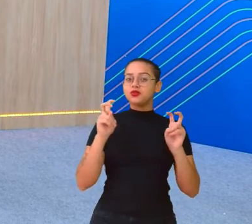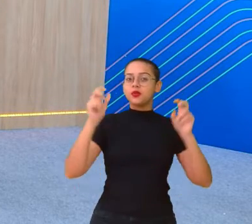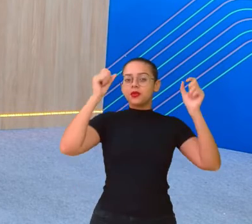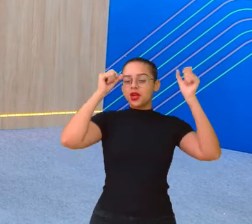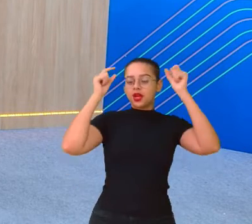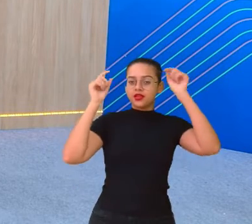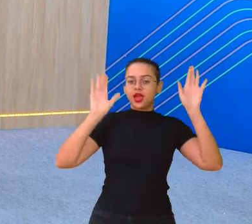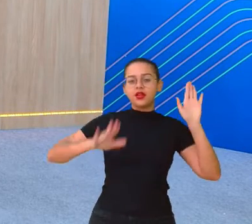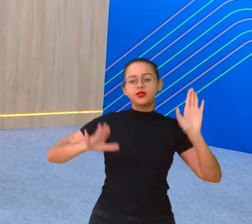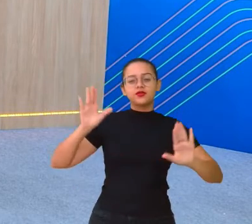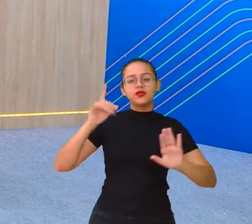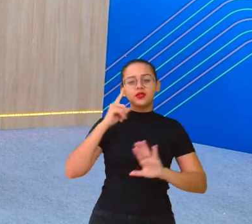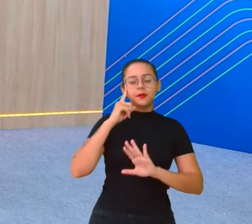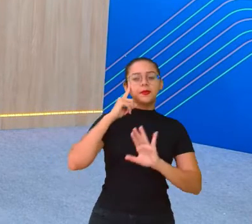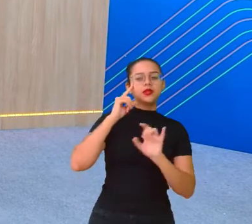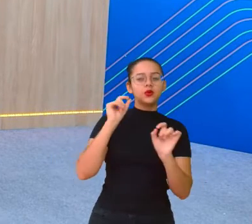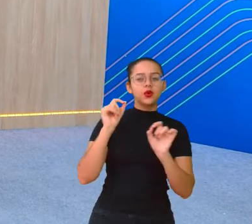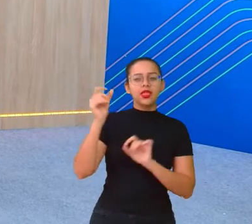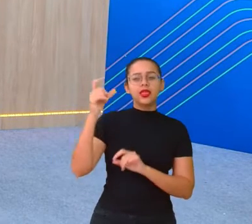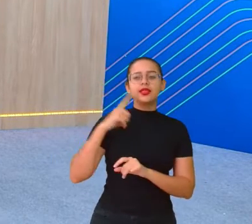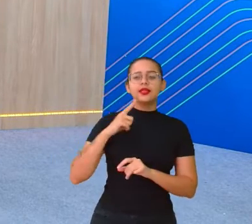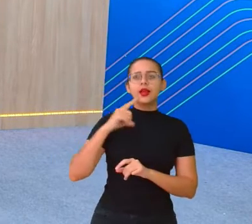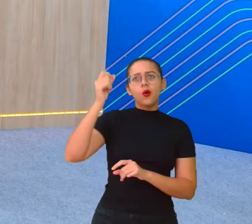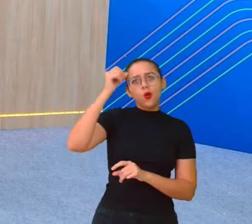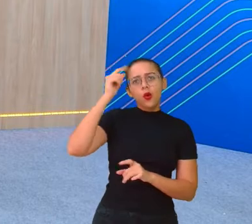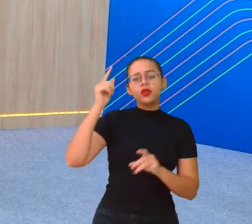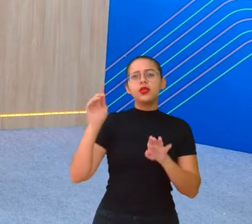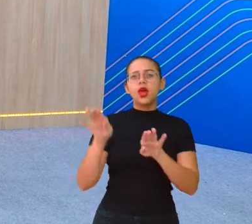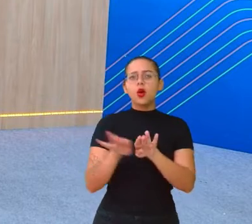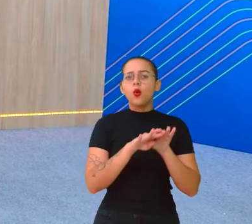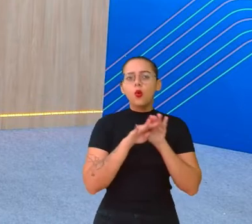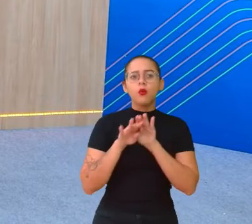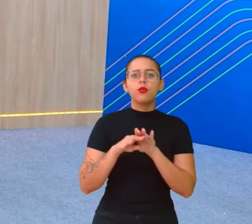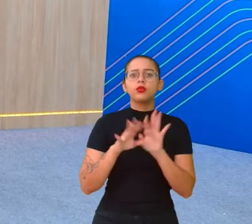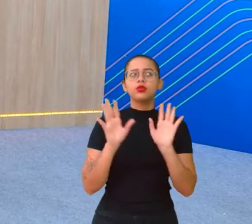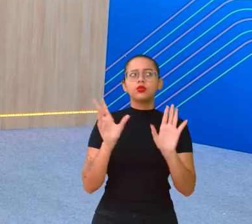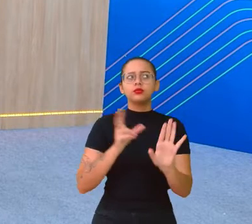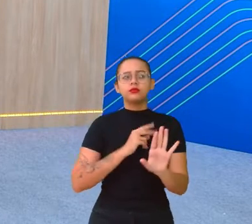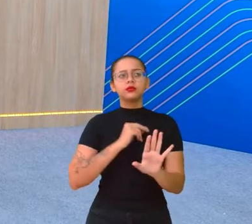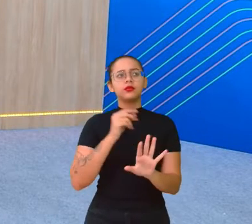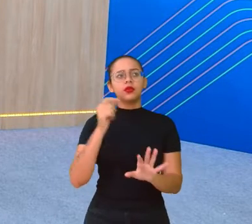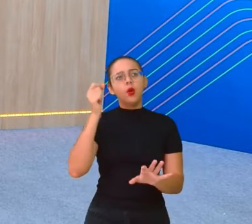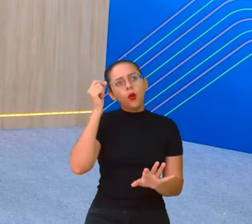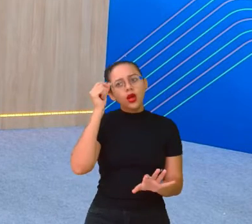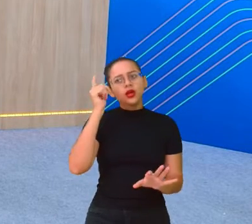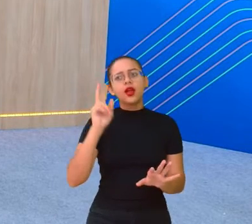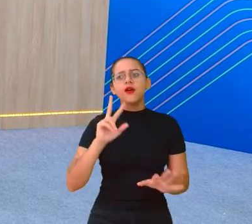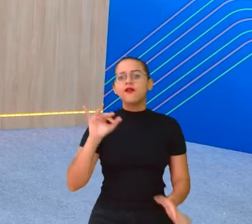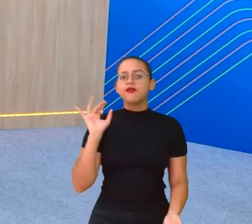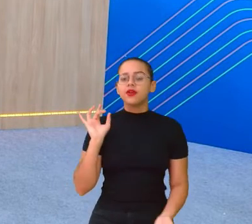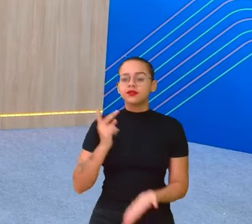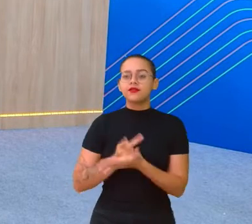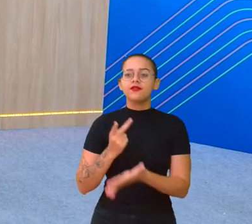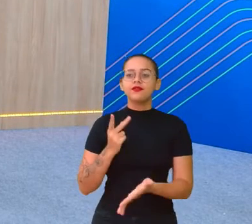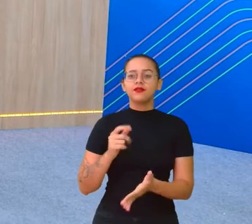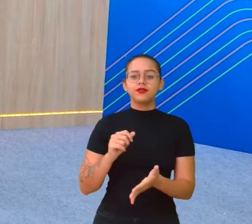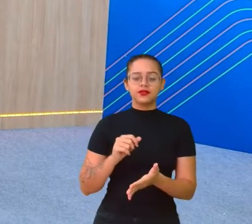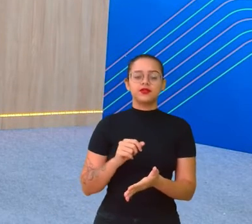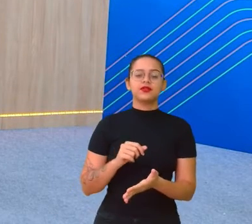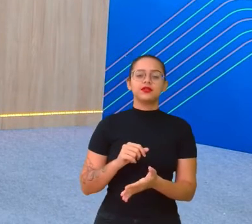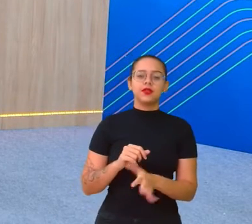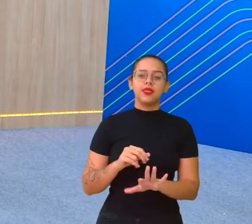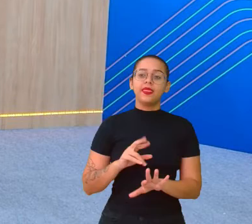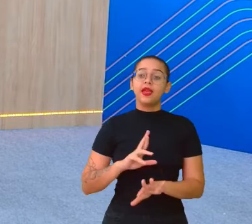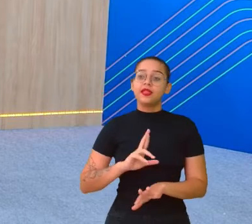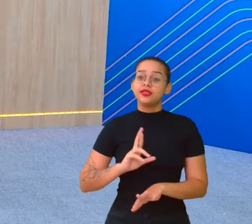se pensar, né? Tem uma ideia comum de que você, teve uma ideia e que vai realizar aquilo. Mas isso não